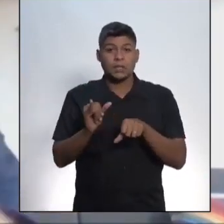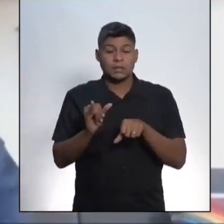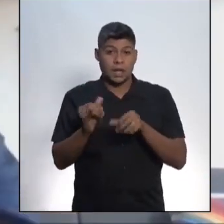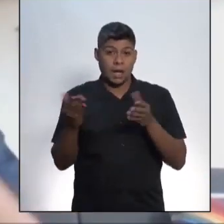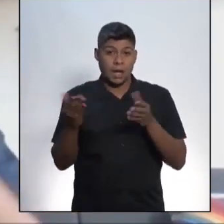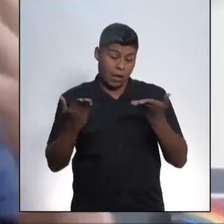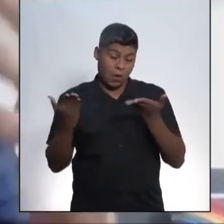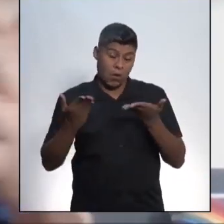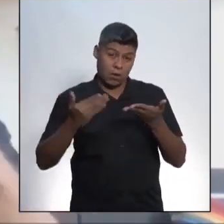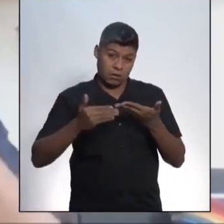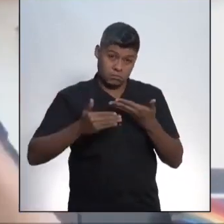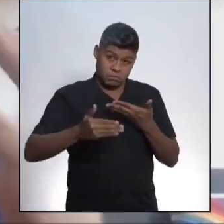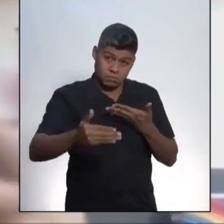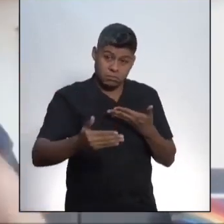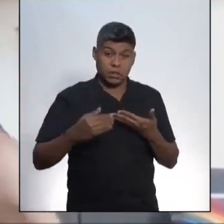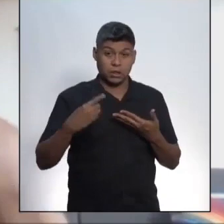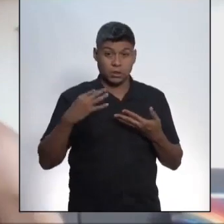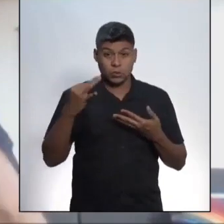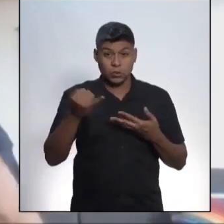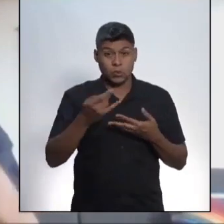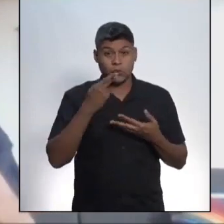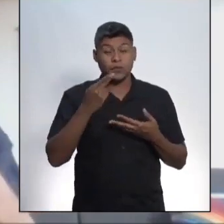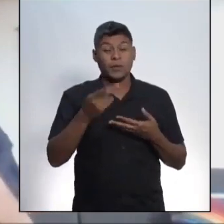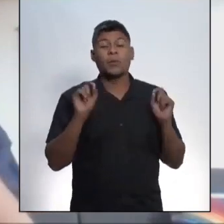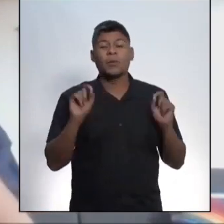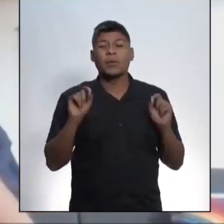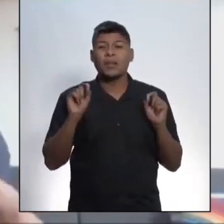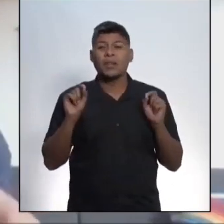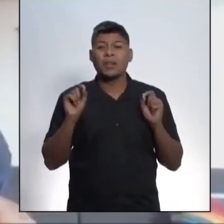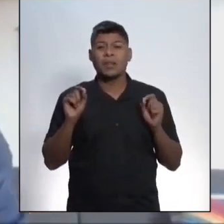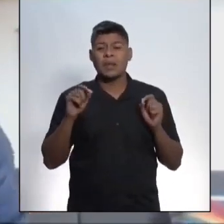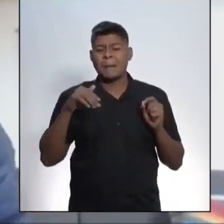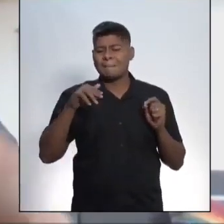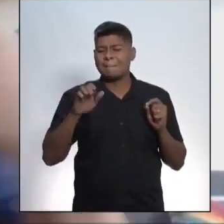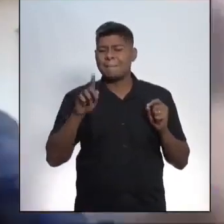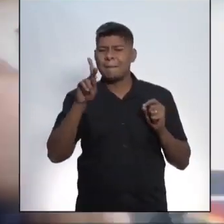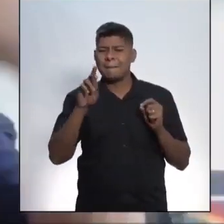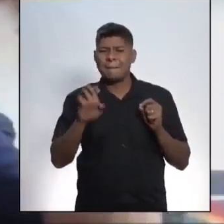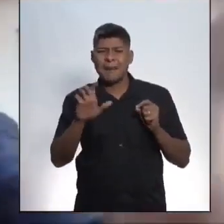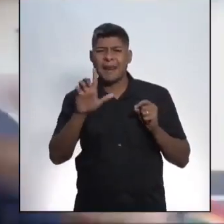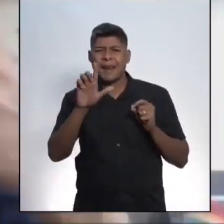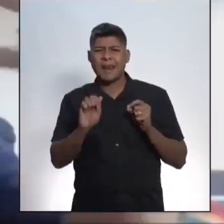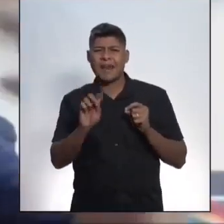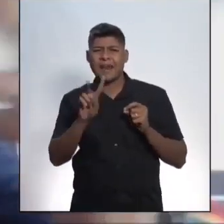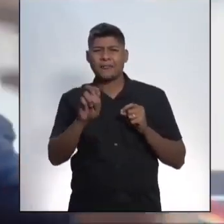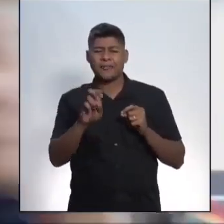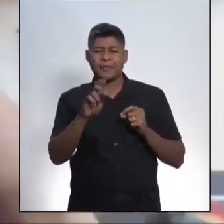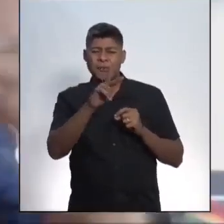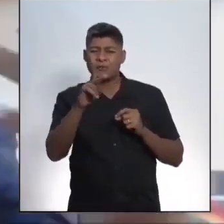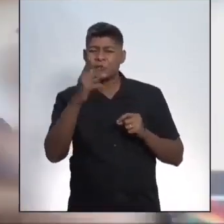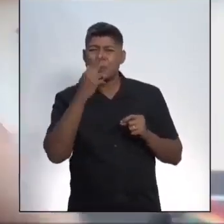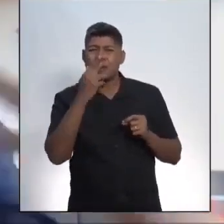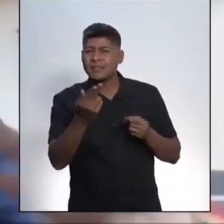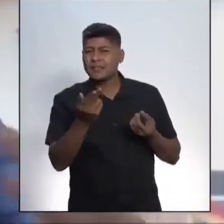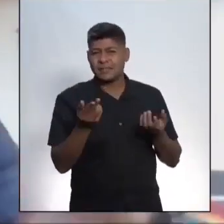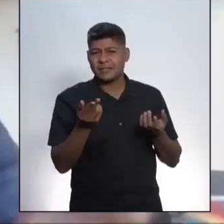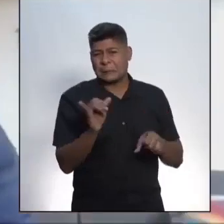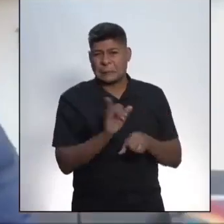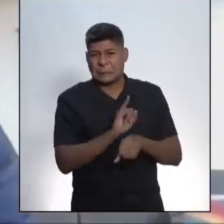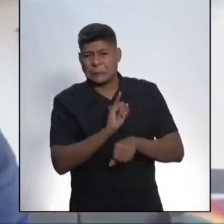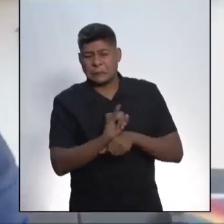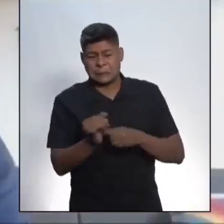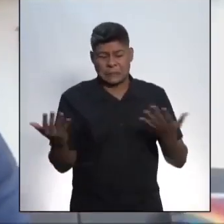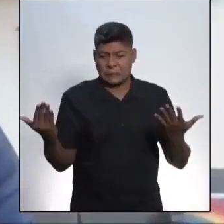mais recente, todo mundo fala do Maker Lab, e o professor fica tendo que administrar